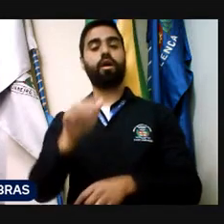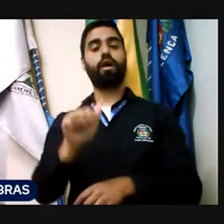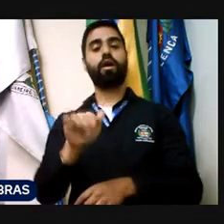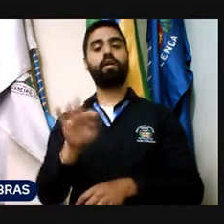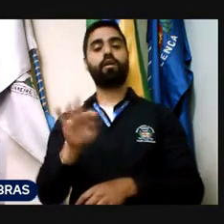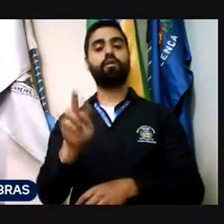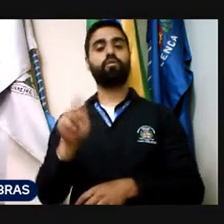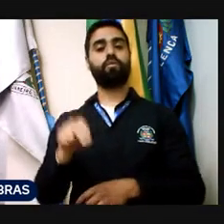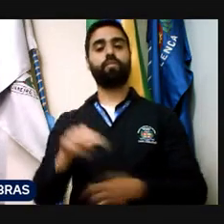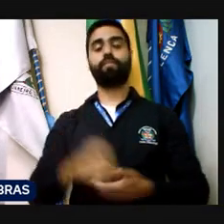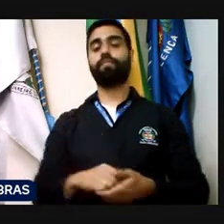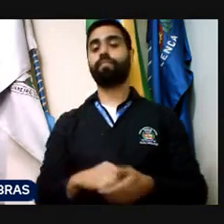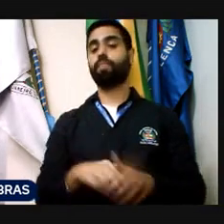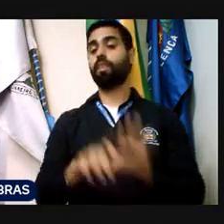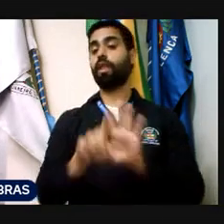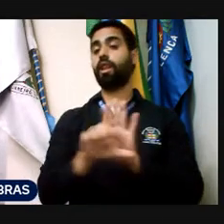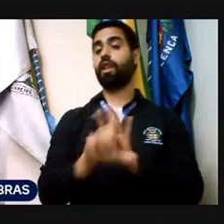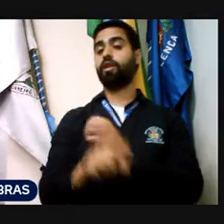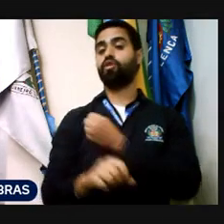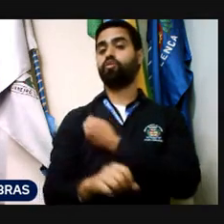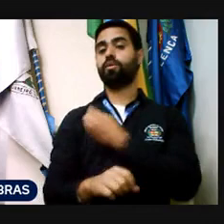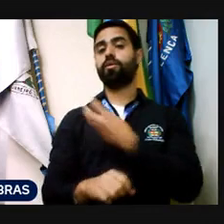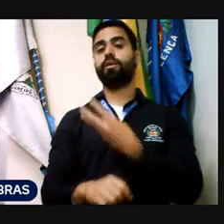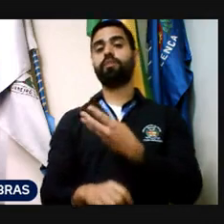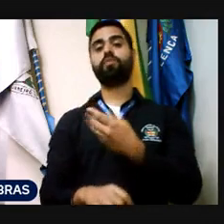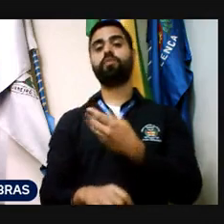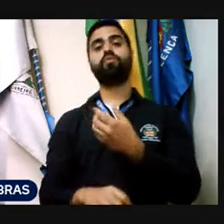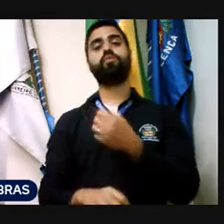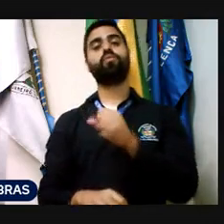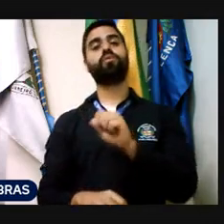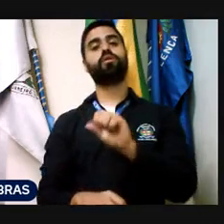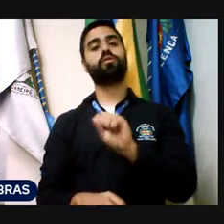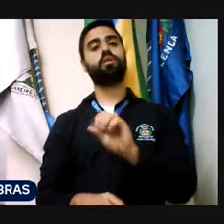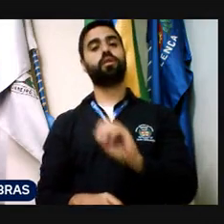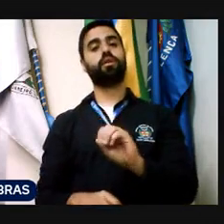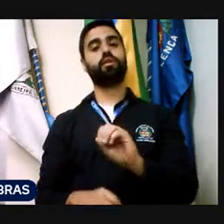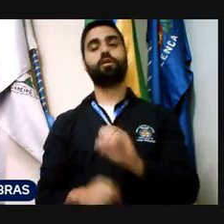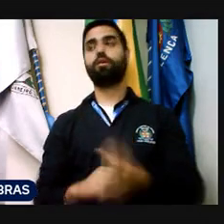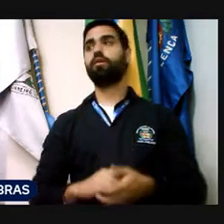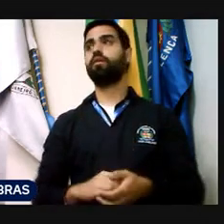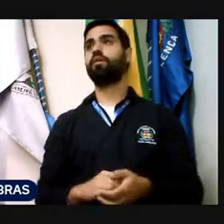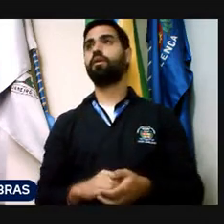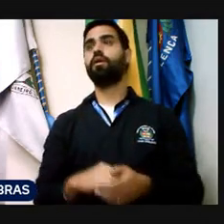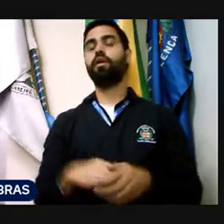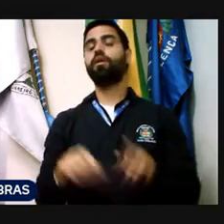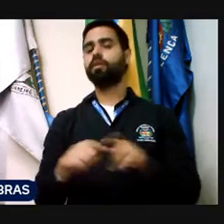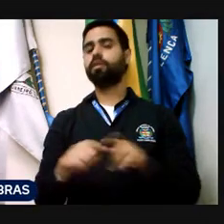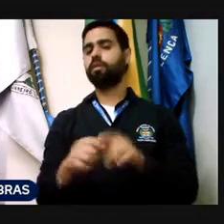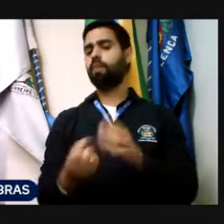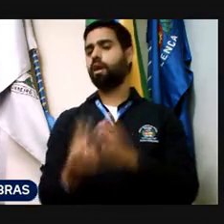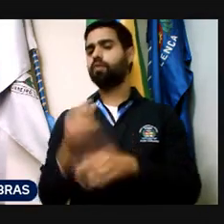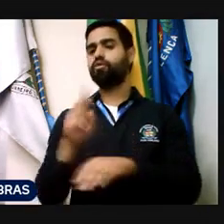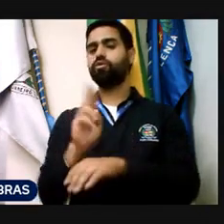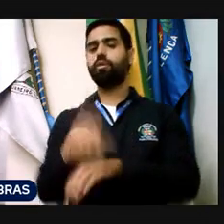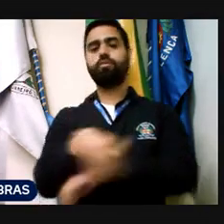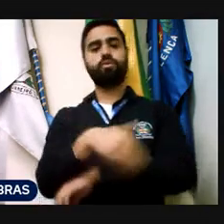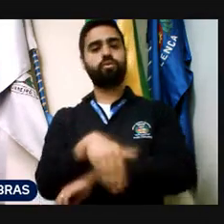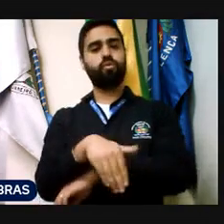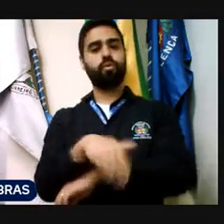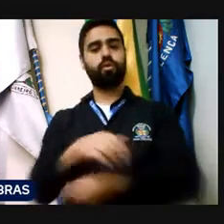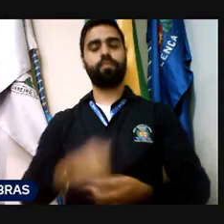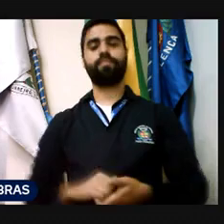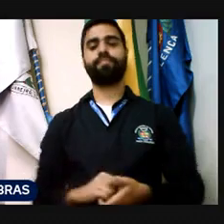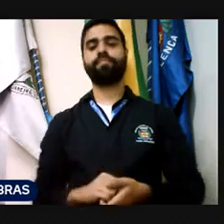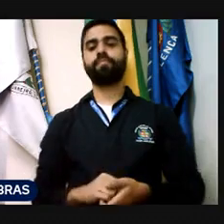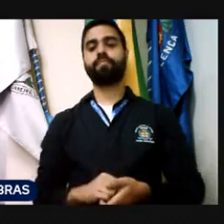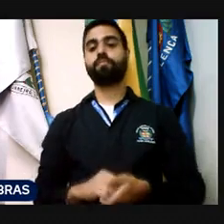Batista. Lei Ordinária 3280, Rua no Centro, Dom Elias James, vereador Bernardo